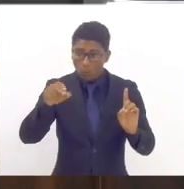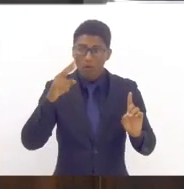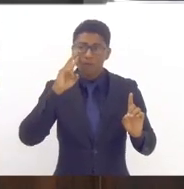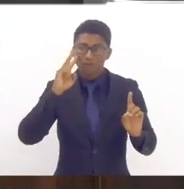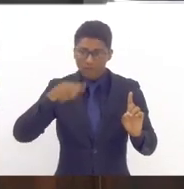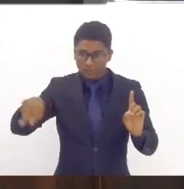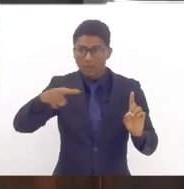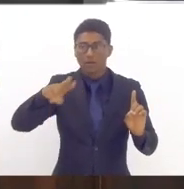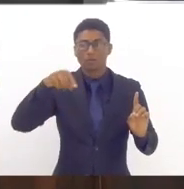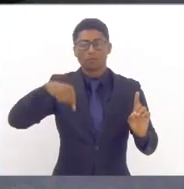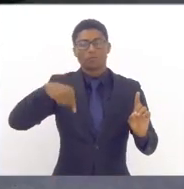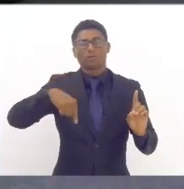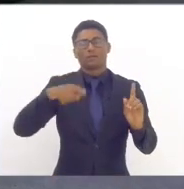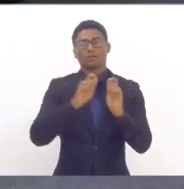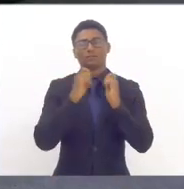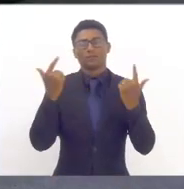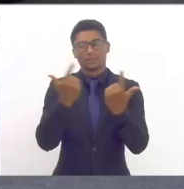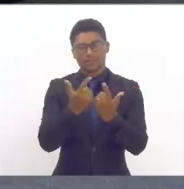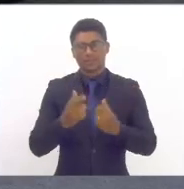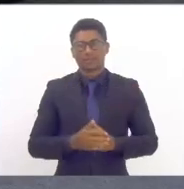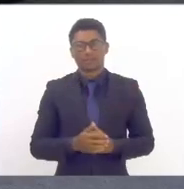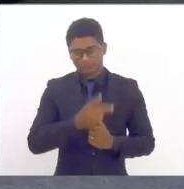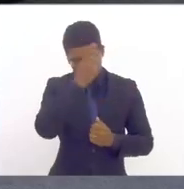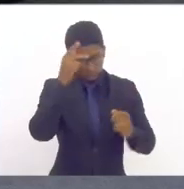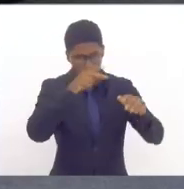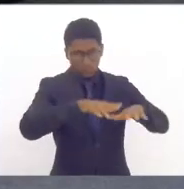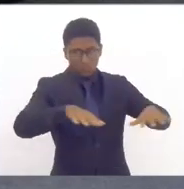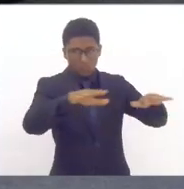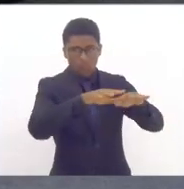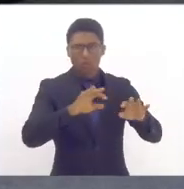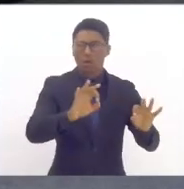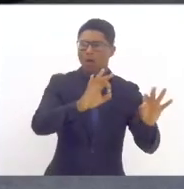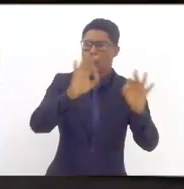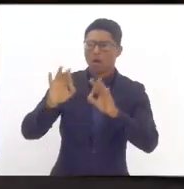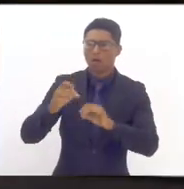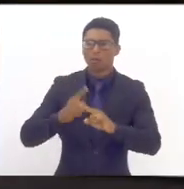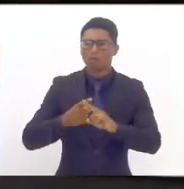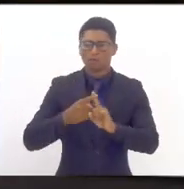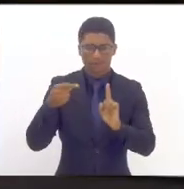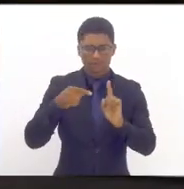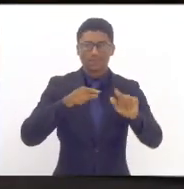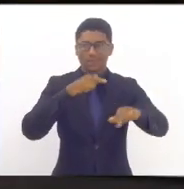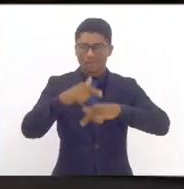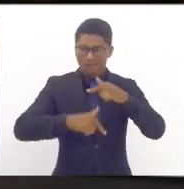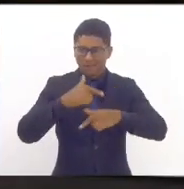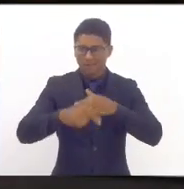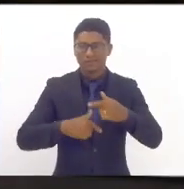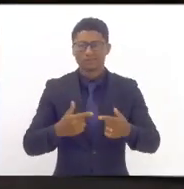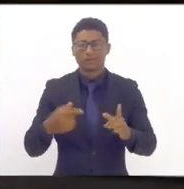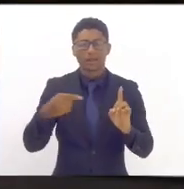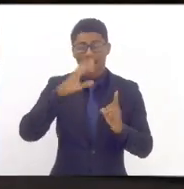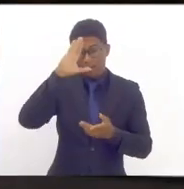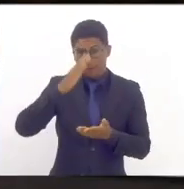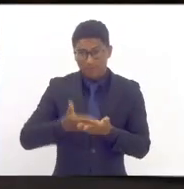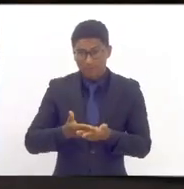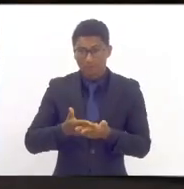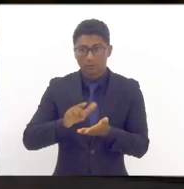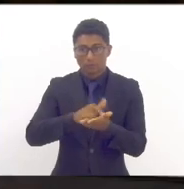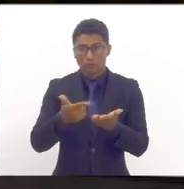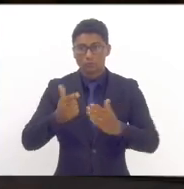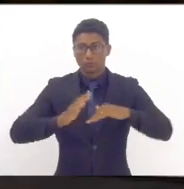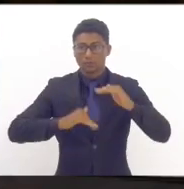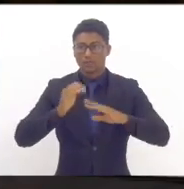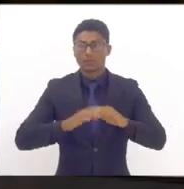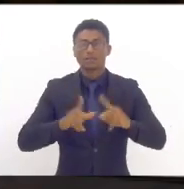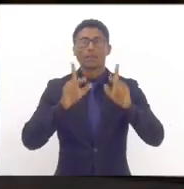casa, em tantas outras casas, palácios? O Pedro acredita no jornalismo como instrumento de justiça social. Isso